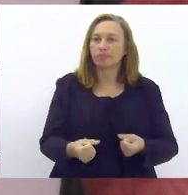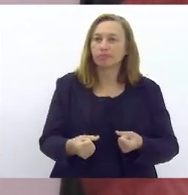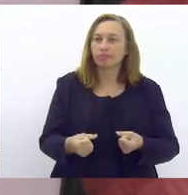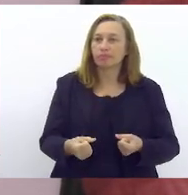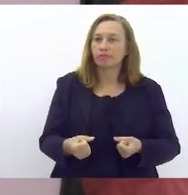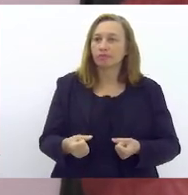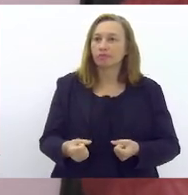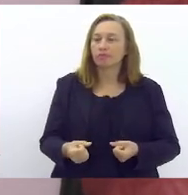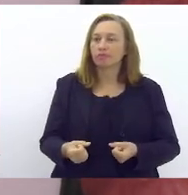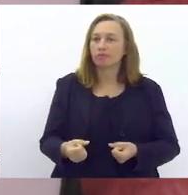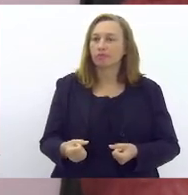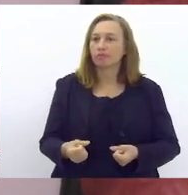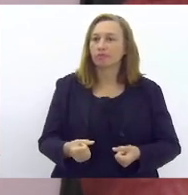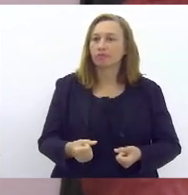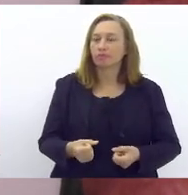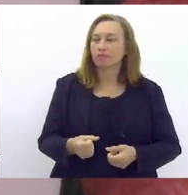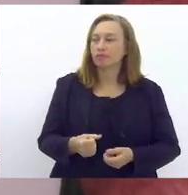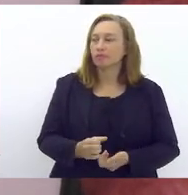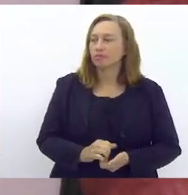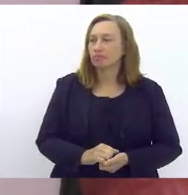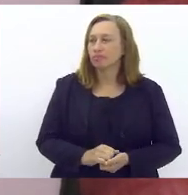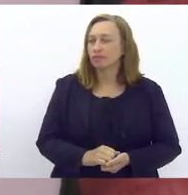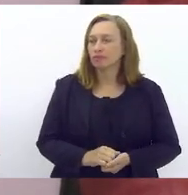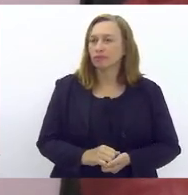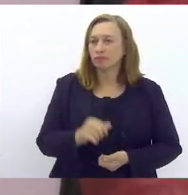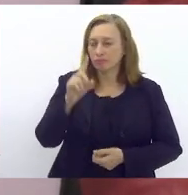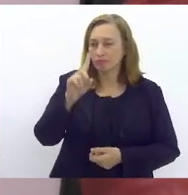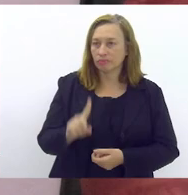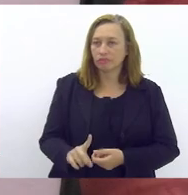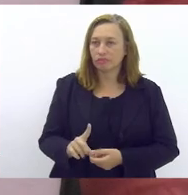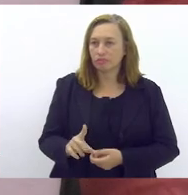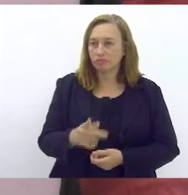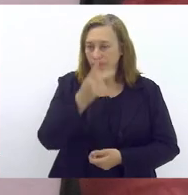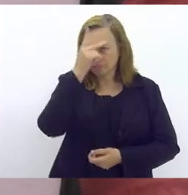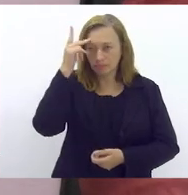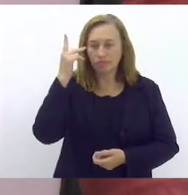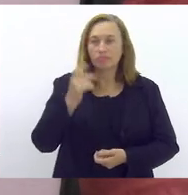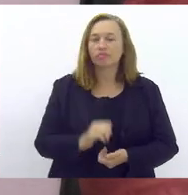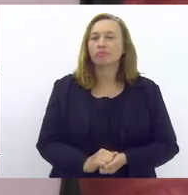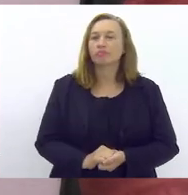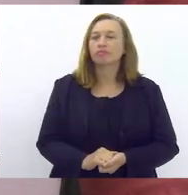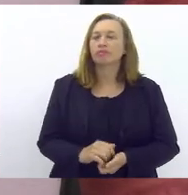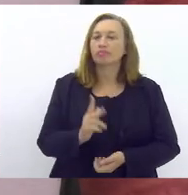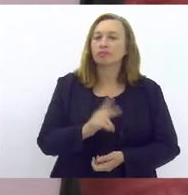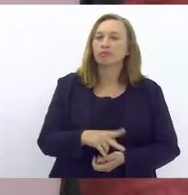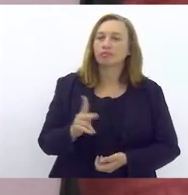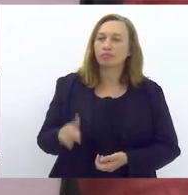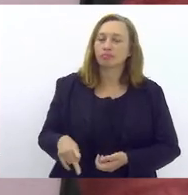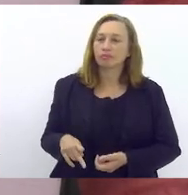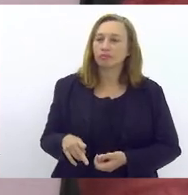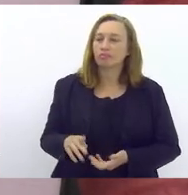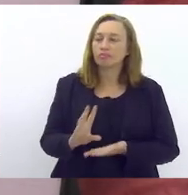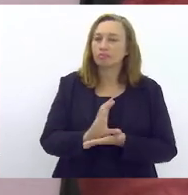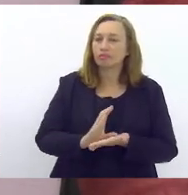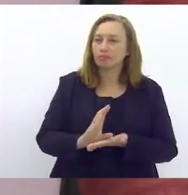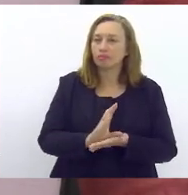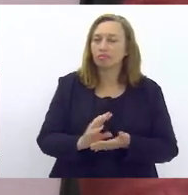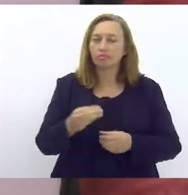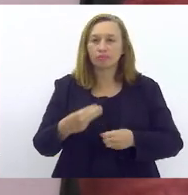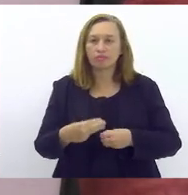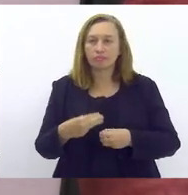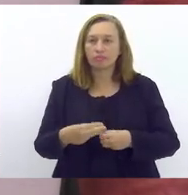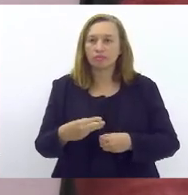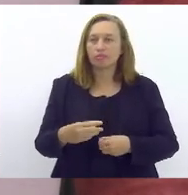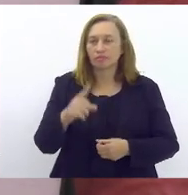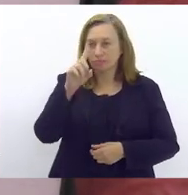Homoafetivos e Direitos. Quero também registrar a presença de Fernanda Raquel Nunes, professora da Rede Municipal, ex-conselheira municipal, diretora do